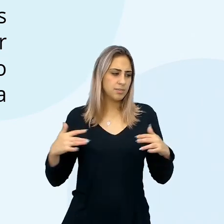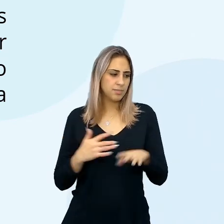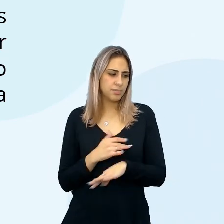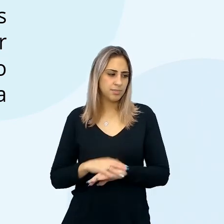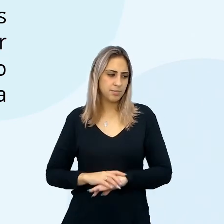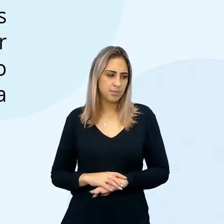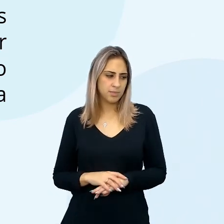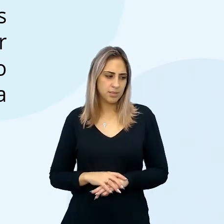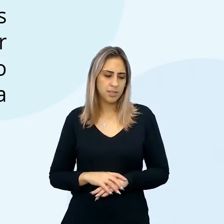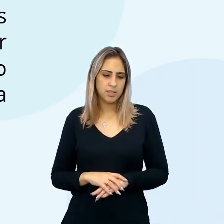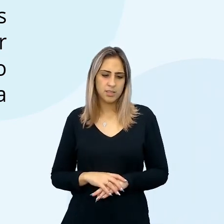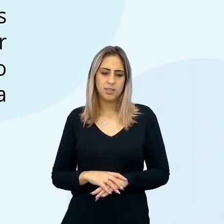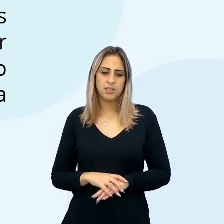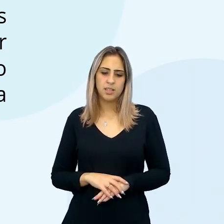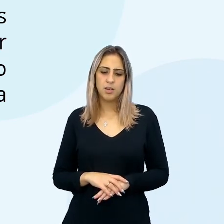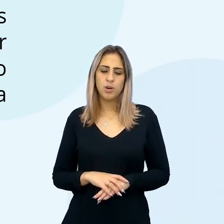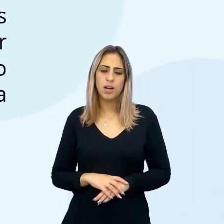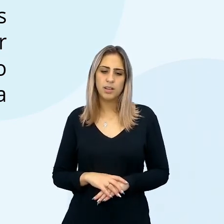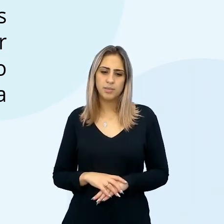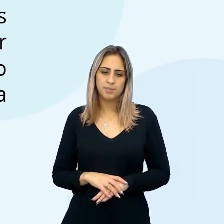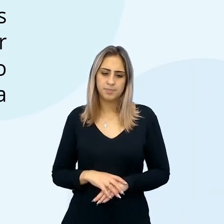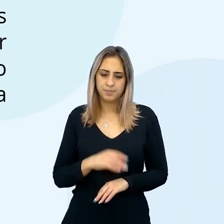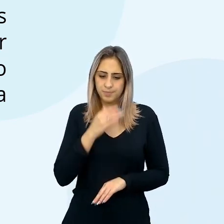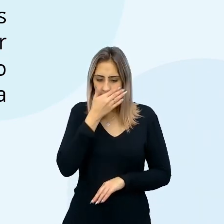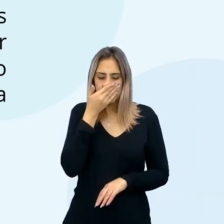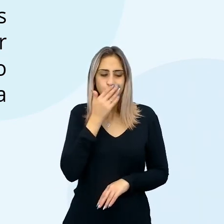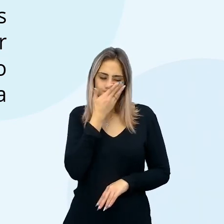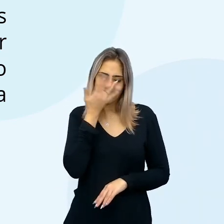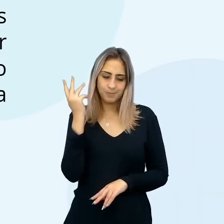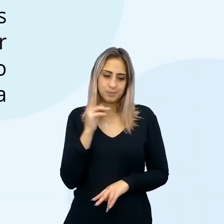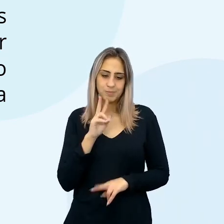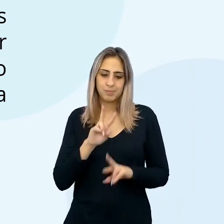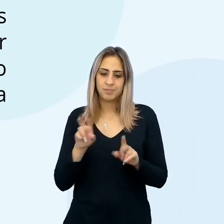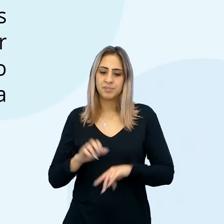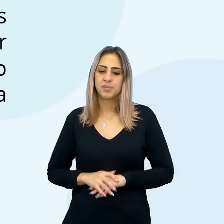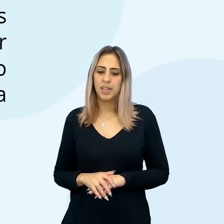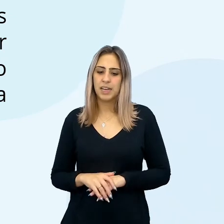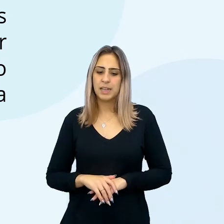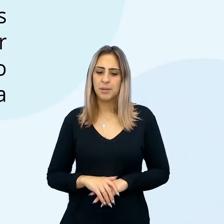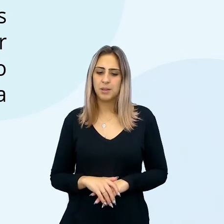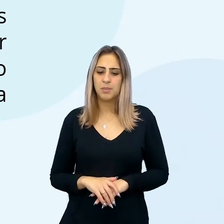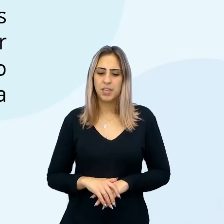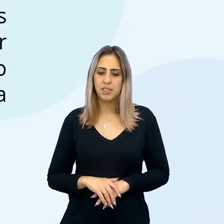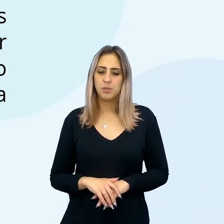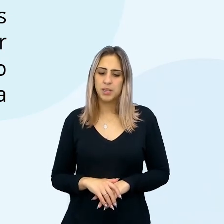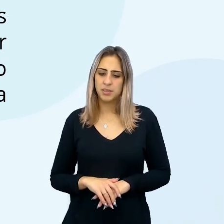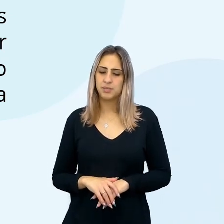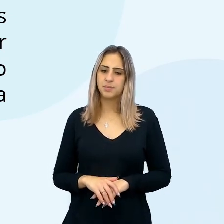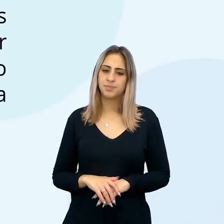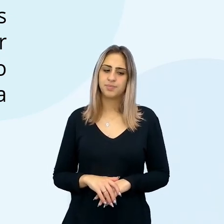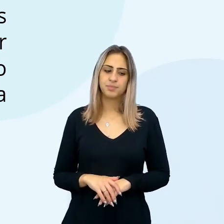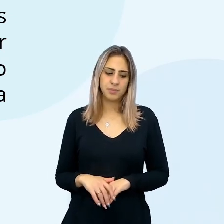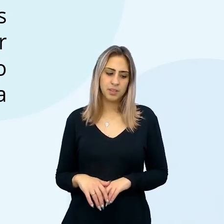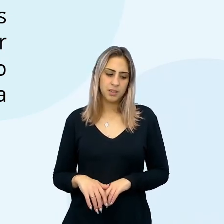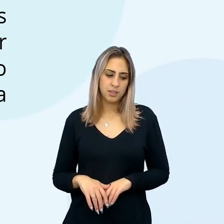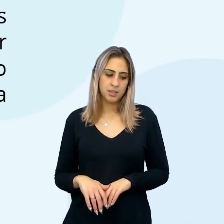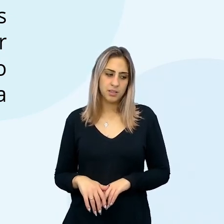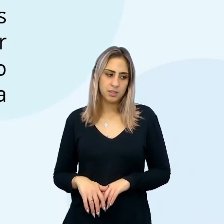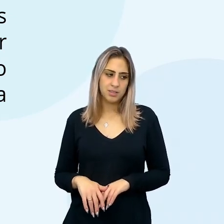fluxos globais de dados? Essas questões, pessoal, não são questões para a gente deixar de lado, elas são